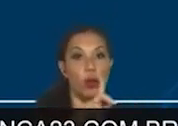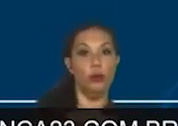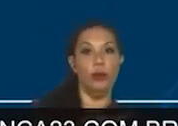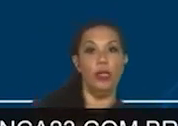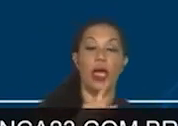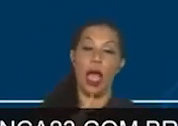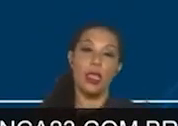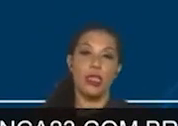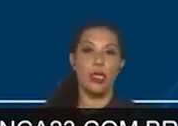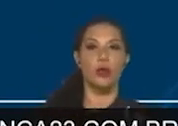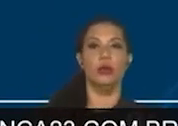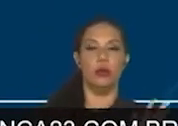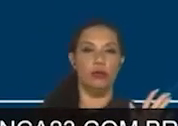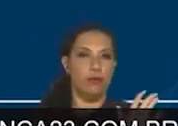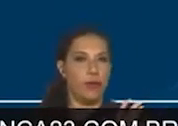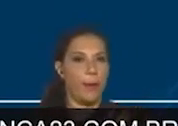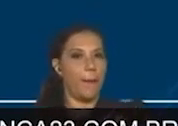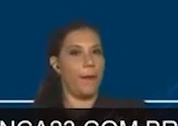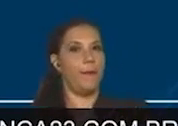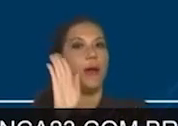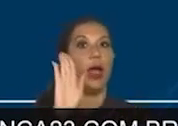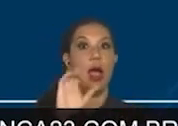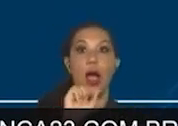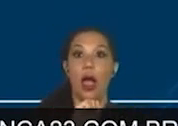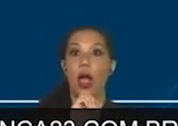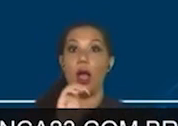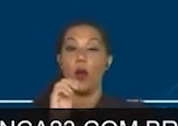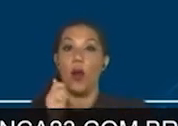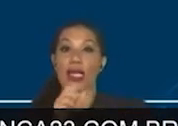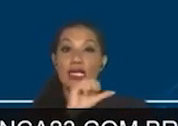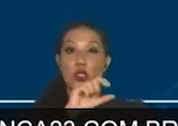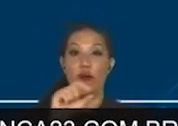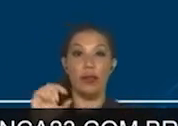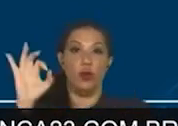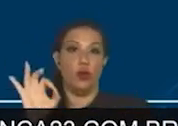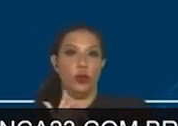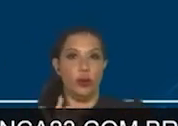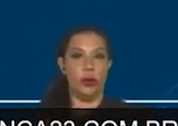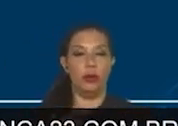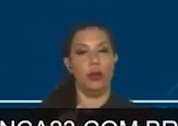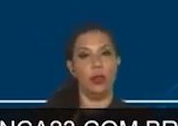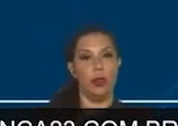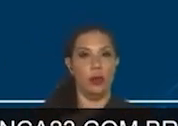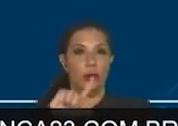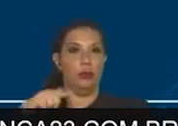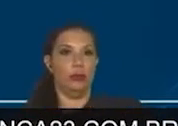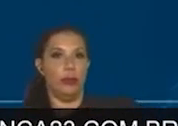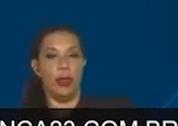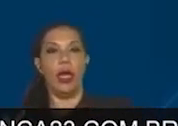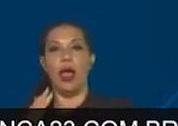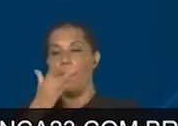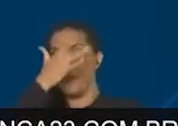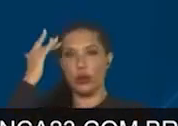tipo de denúncia que mais aumentou. A alta chegou a quase 900%. Em seguida, vem a